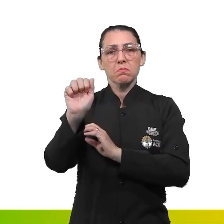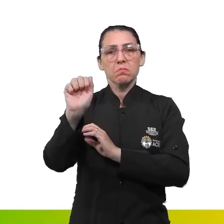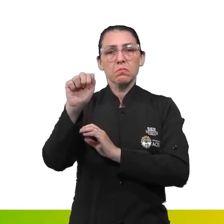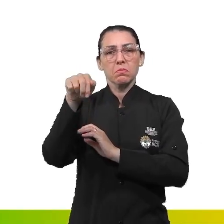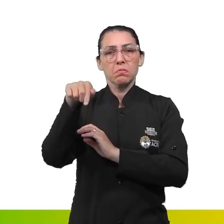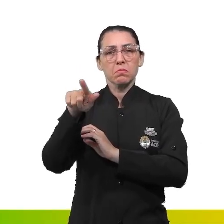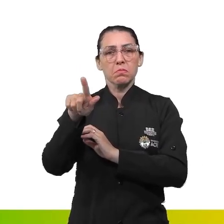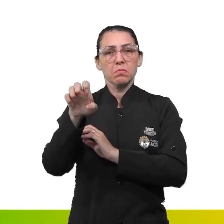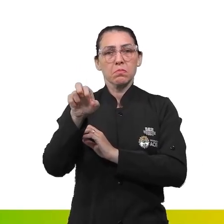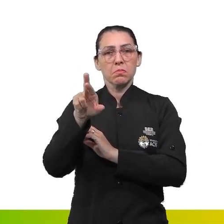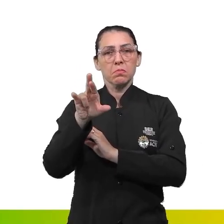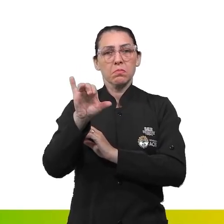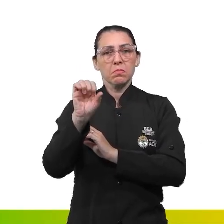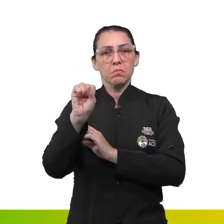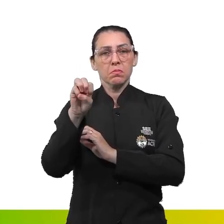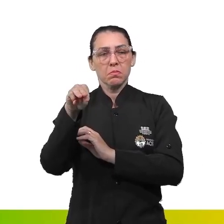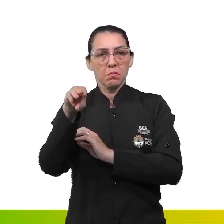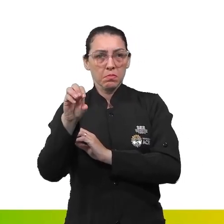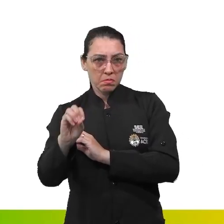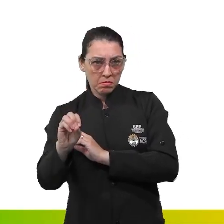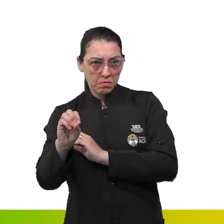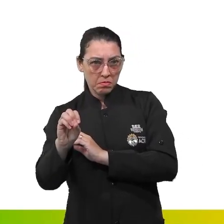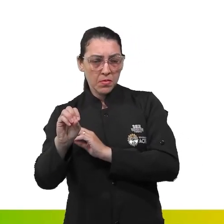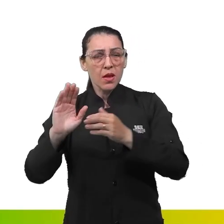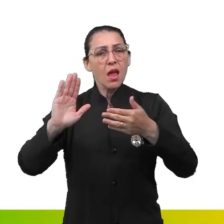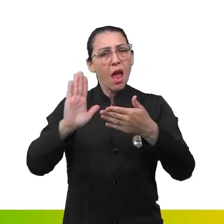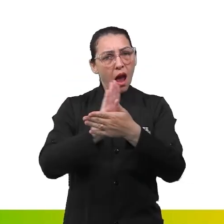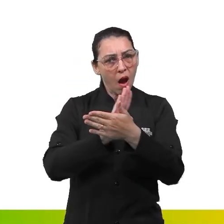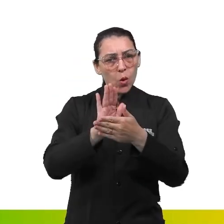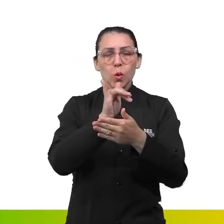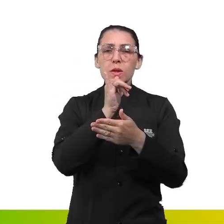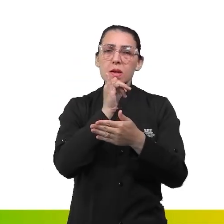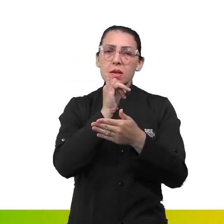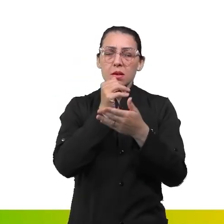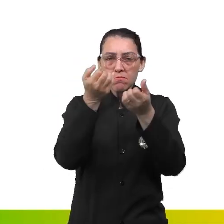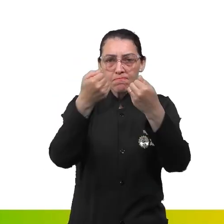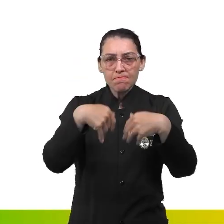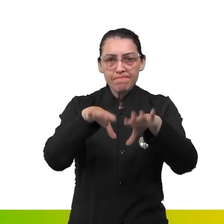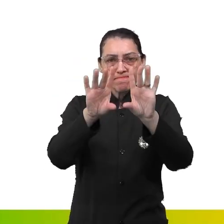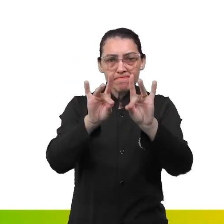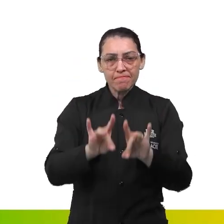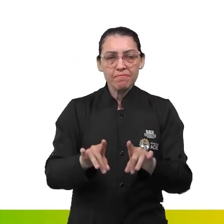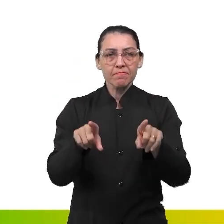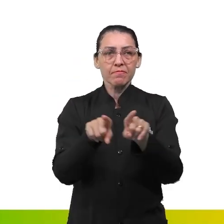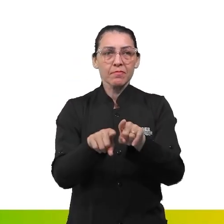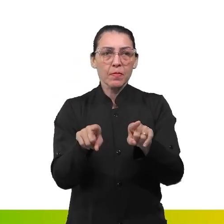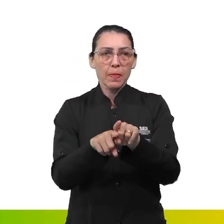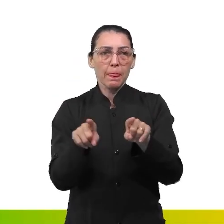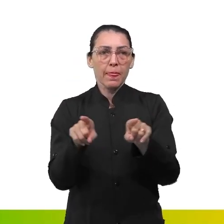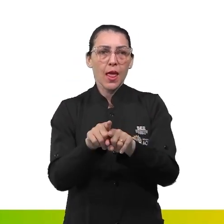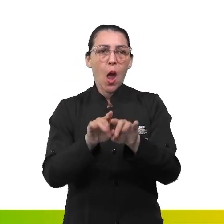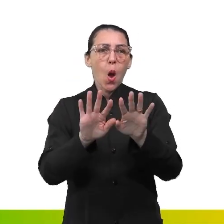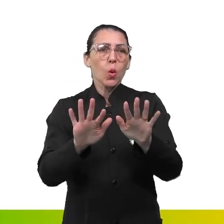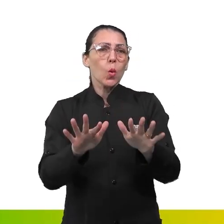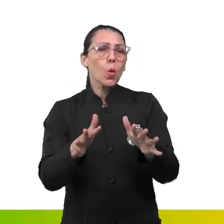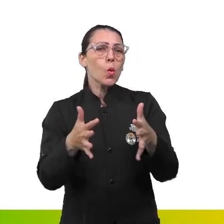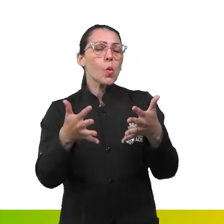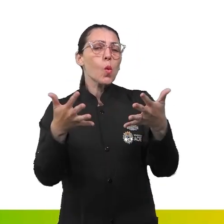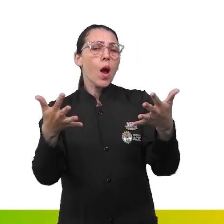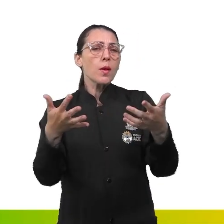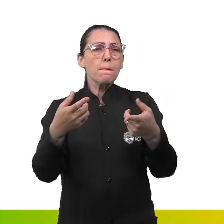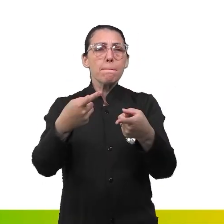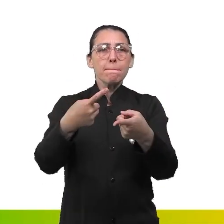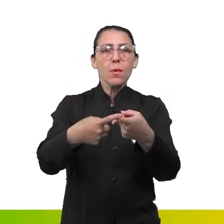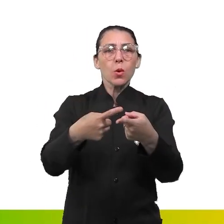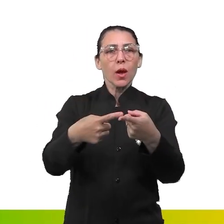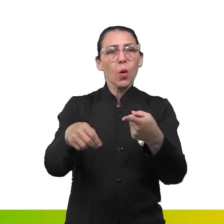revisar. Falamos na aula de hoje o que são os estrangeirismos e eu falei para vocês alguns exemplos, que foi o